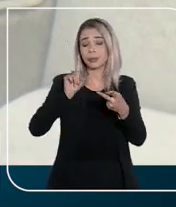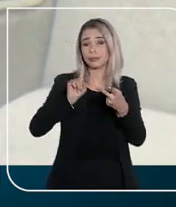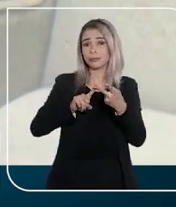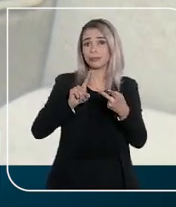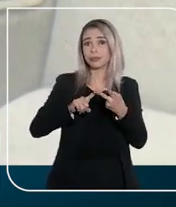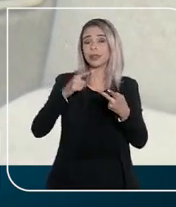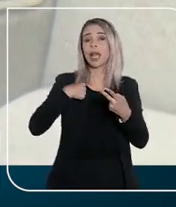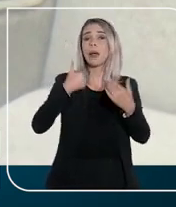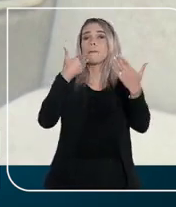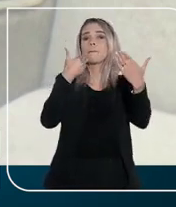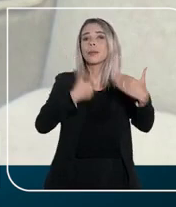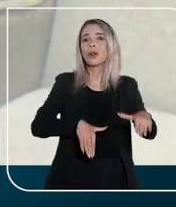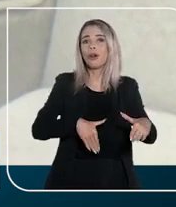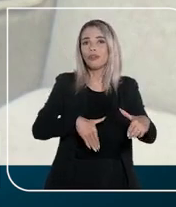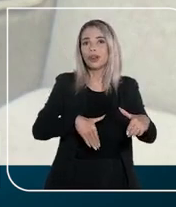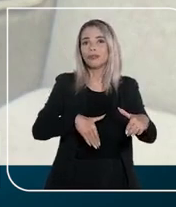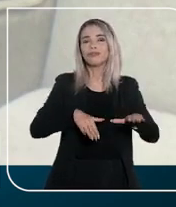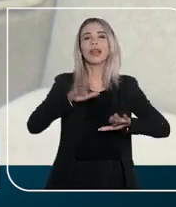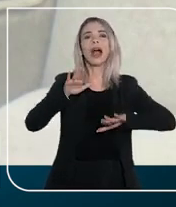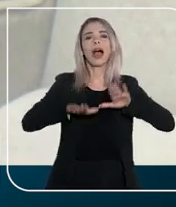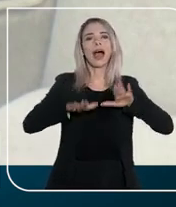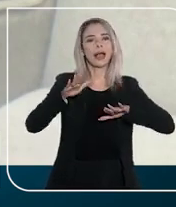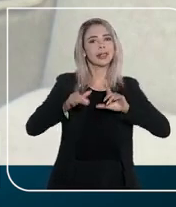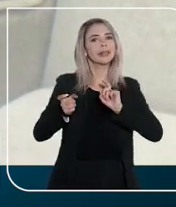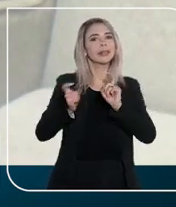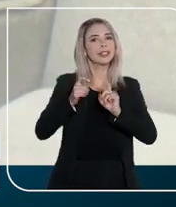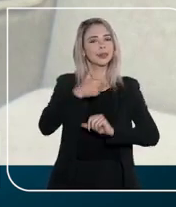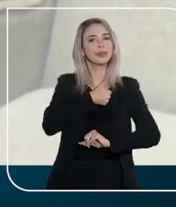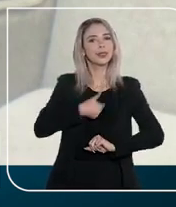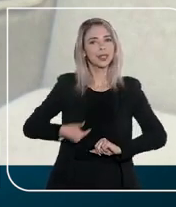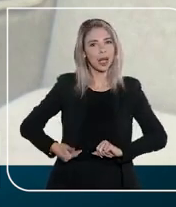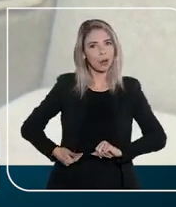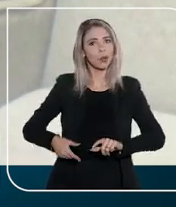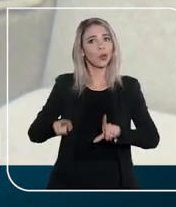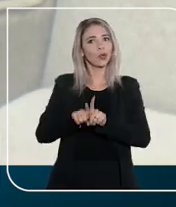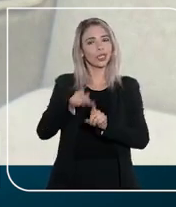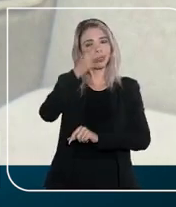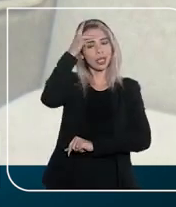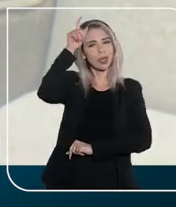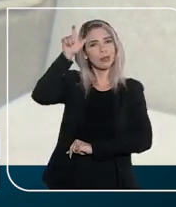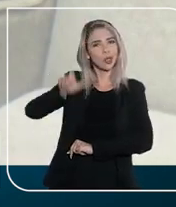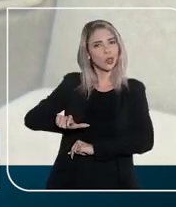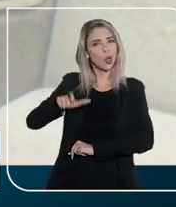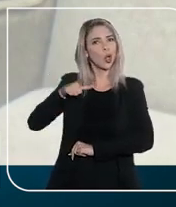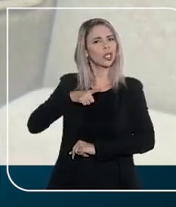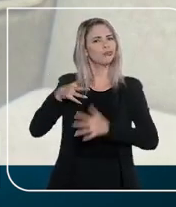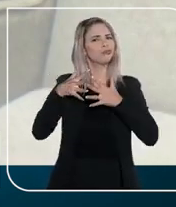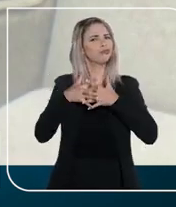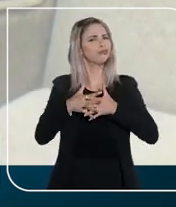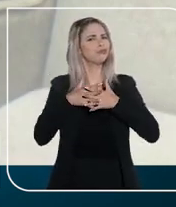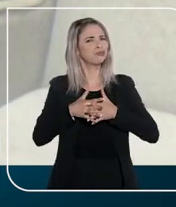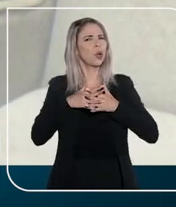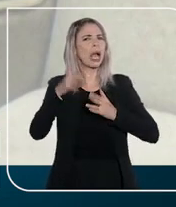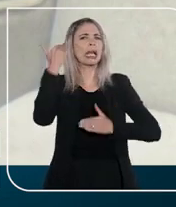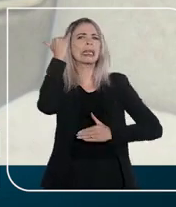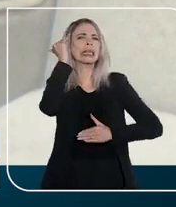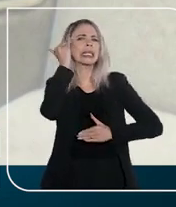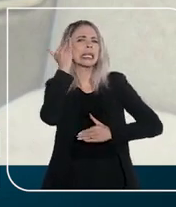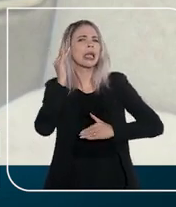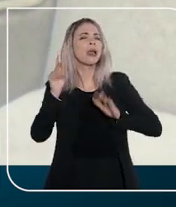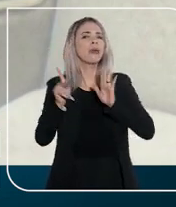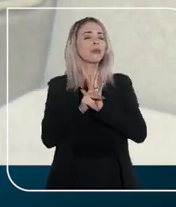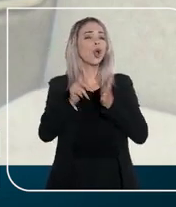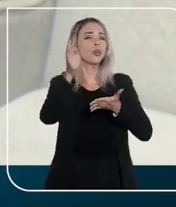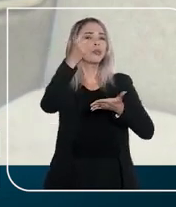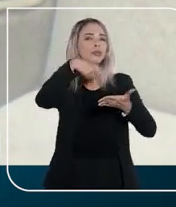às provas. Muitas vezes a administração pública e os candidatos divergem, né? Tem entendimentos diferentes em relação à